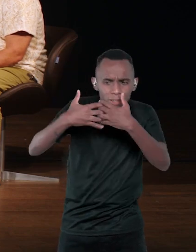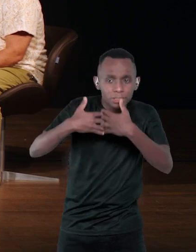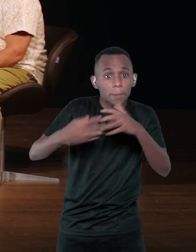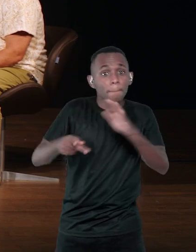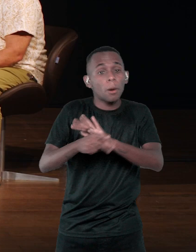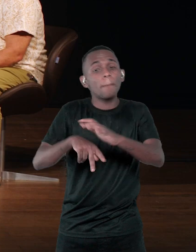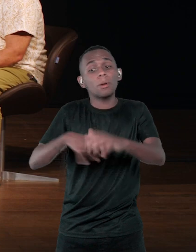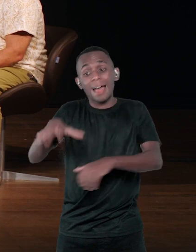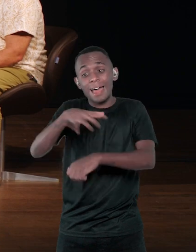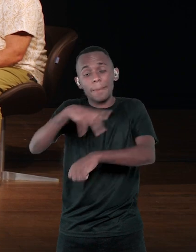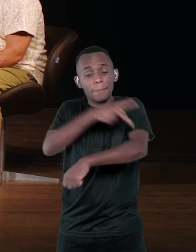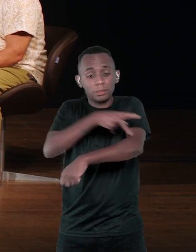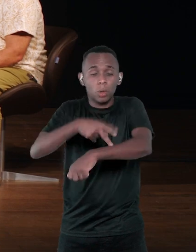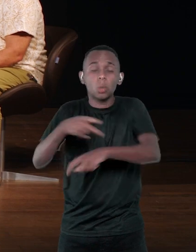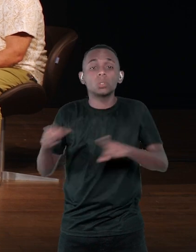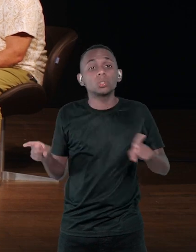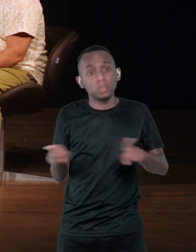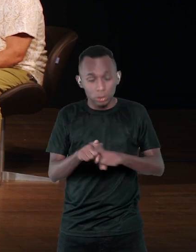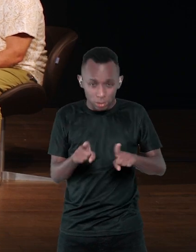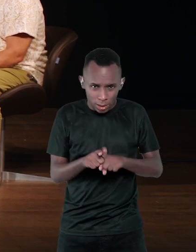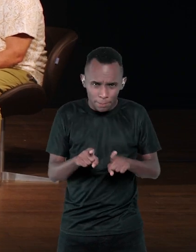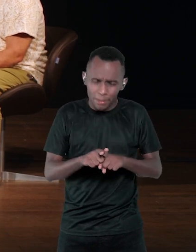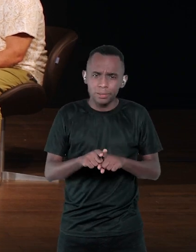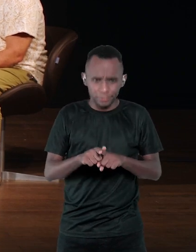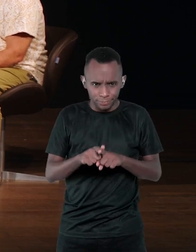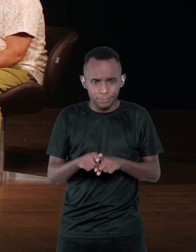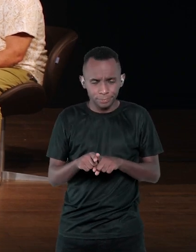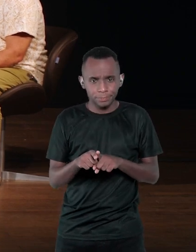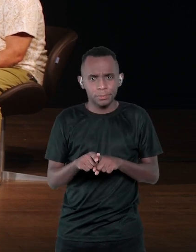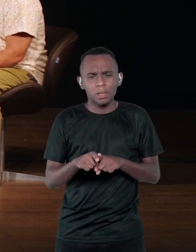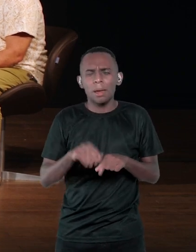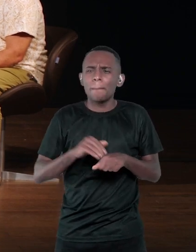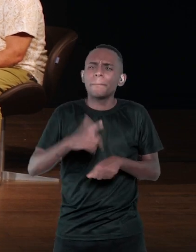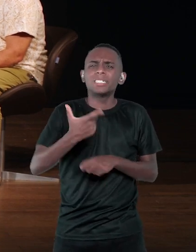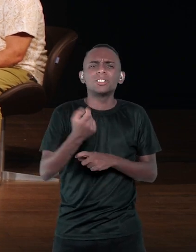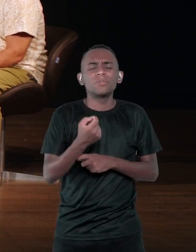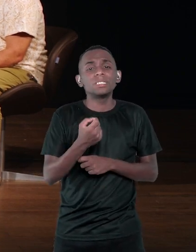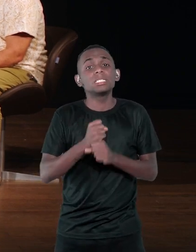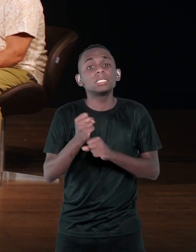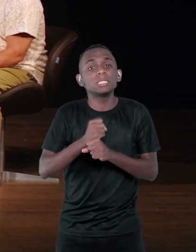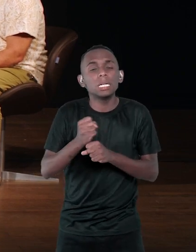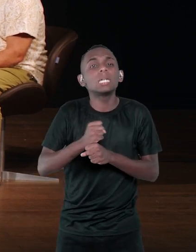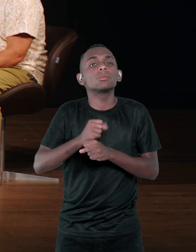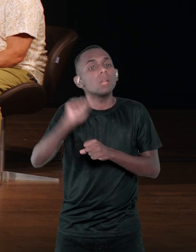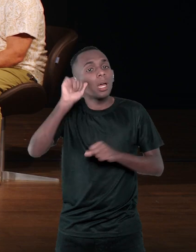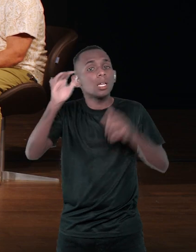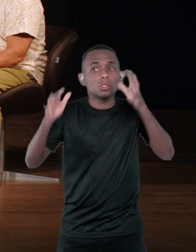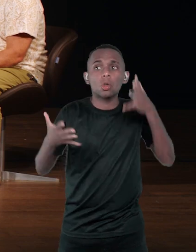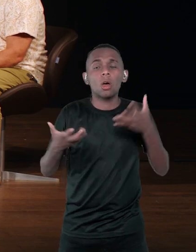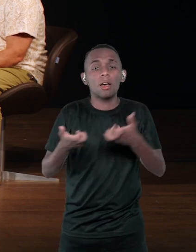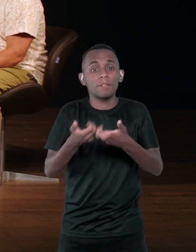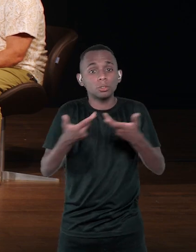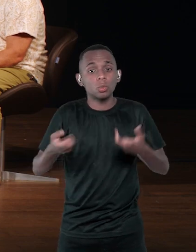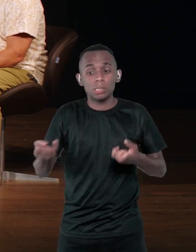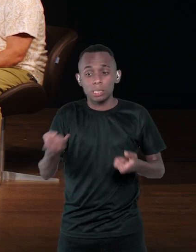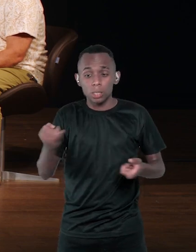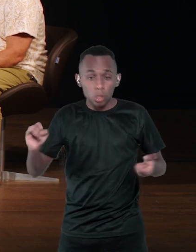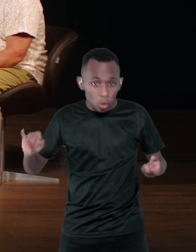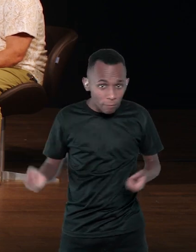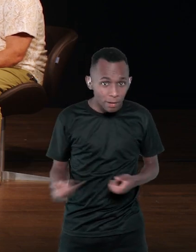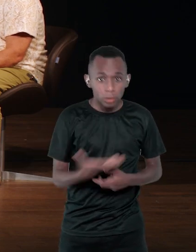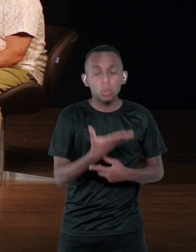minha instituição, há mais de 20 anos desenvolve soluções inovadoras para a educação pública